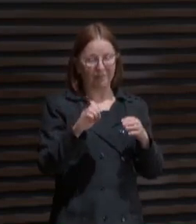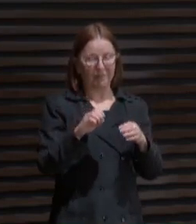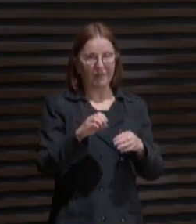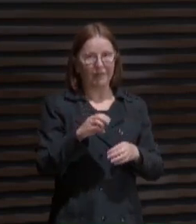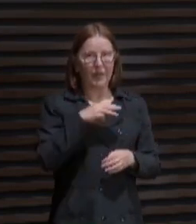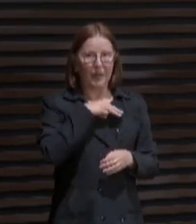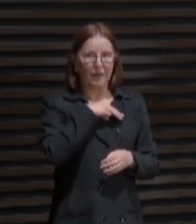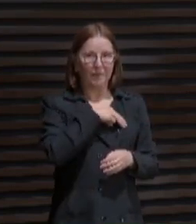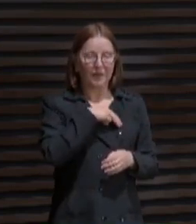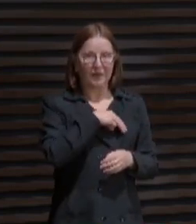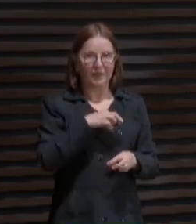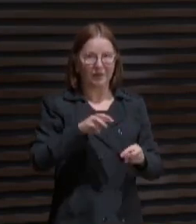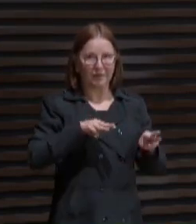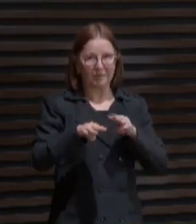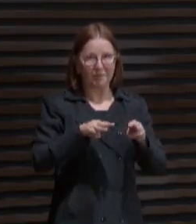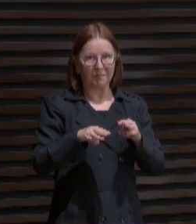e também João,